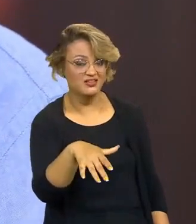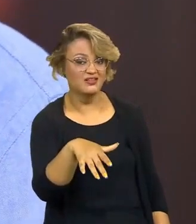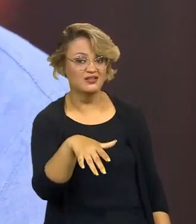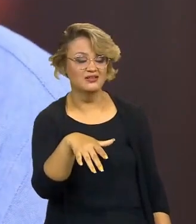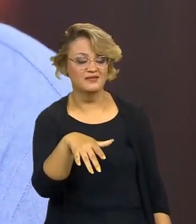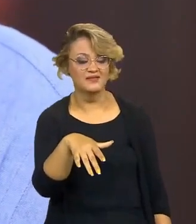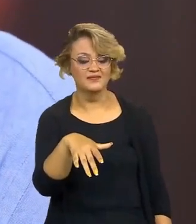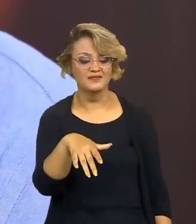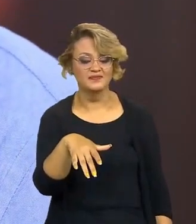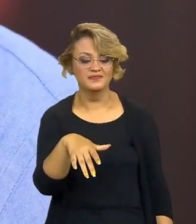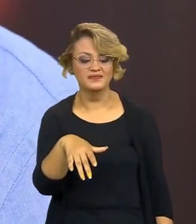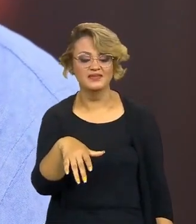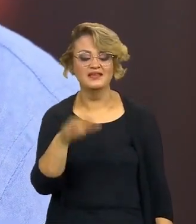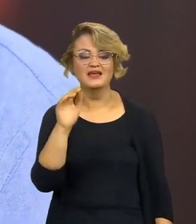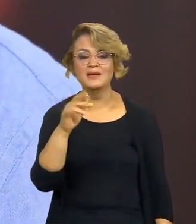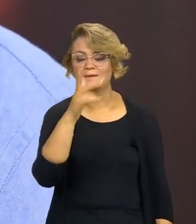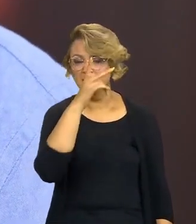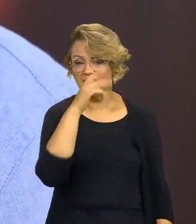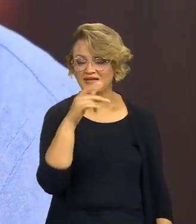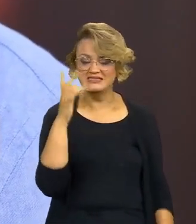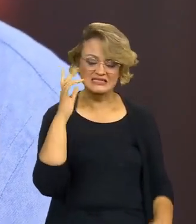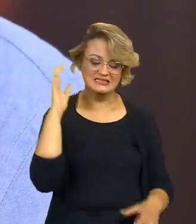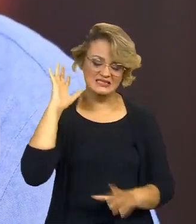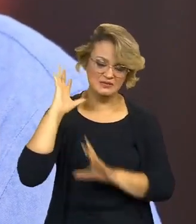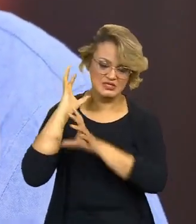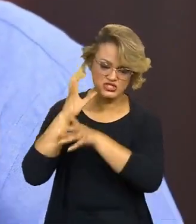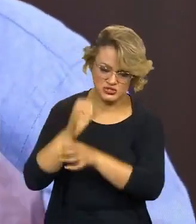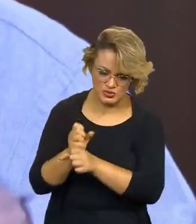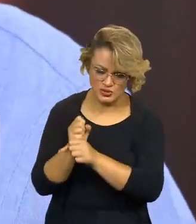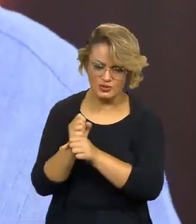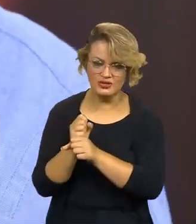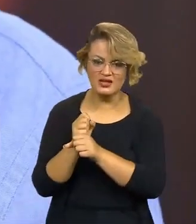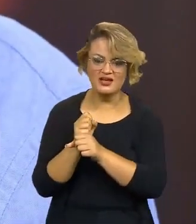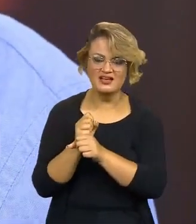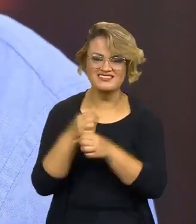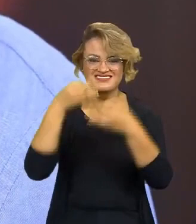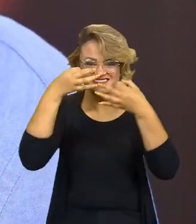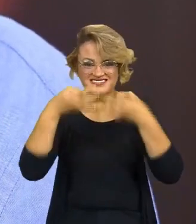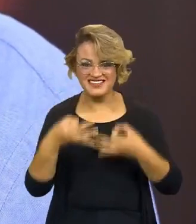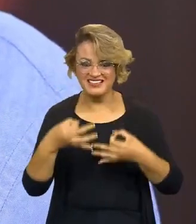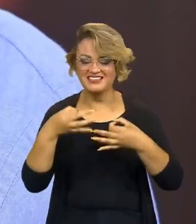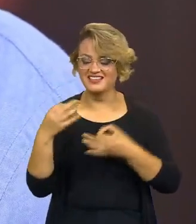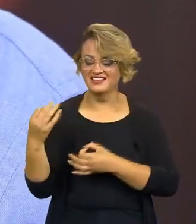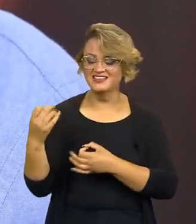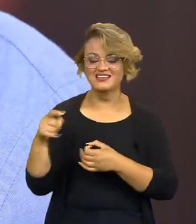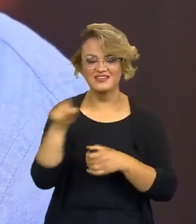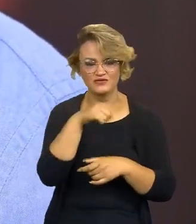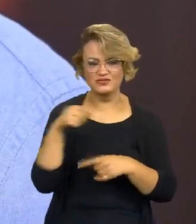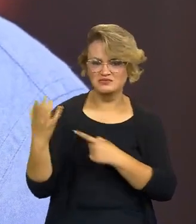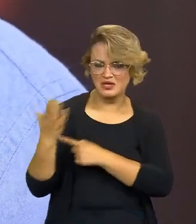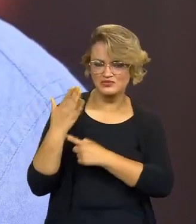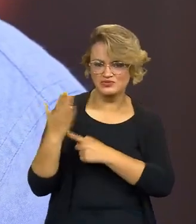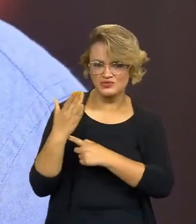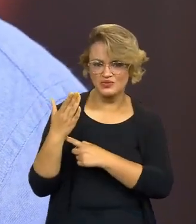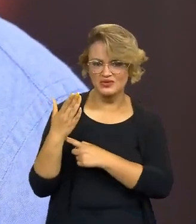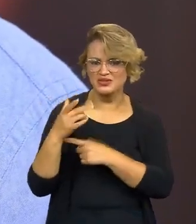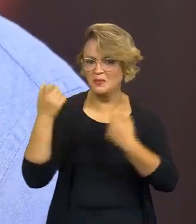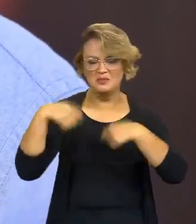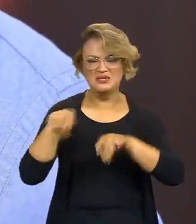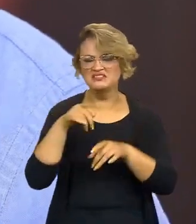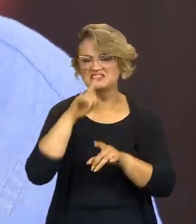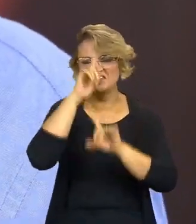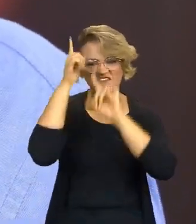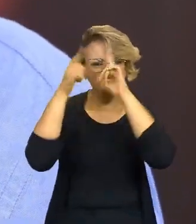quem tem uma história nesse país como é que vocês me ajudaram a construir não vai precisar demanda pular dado